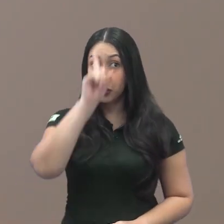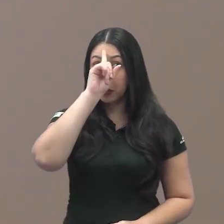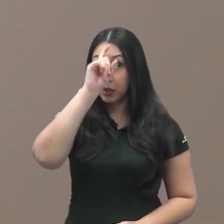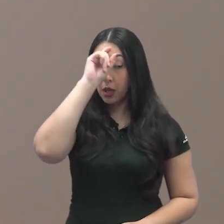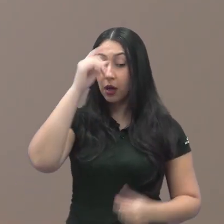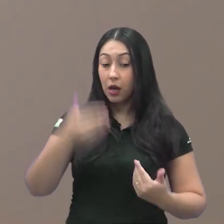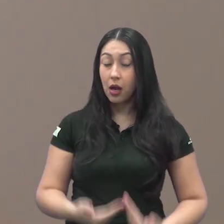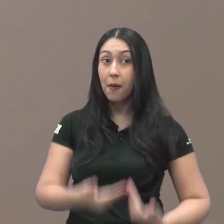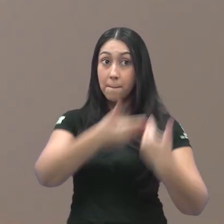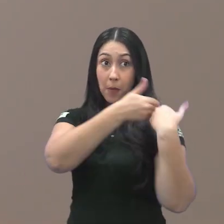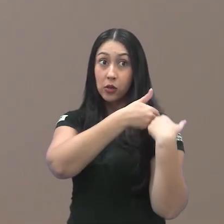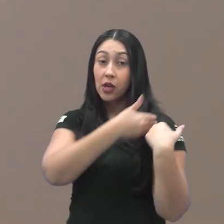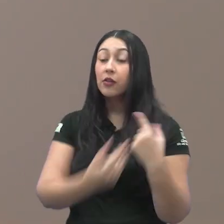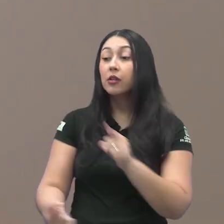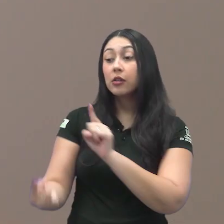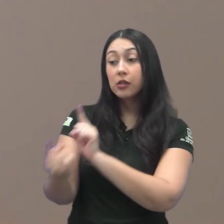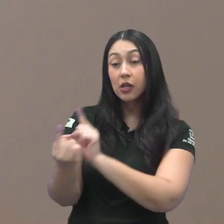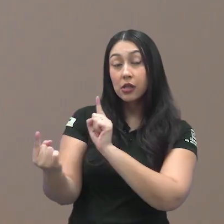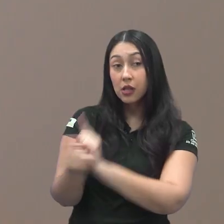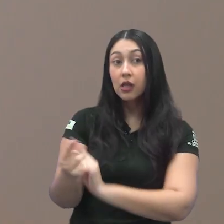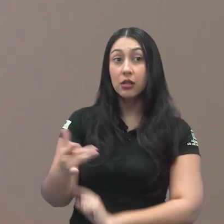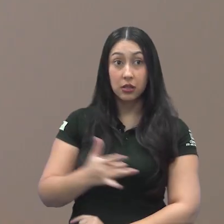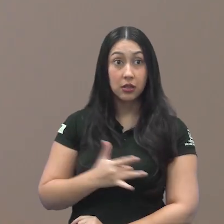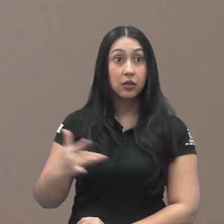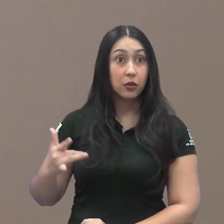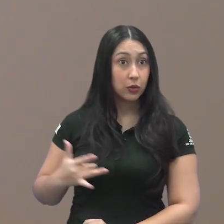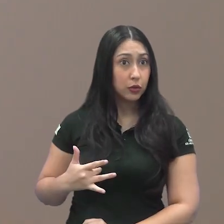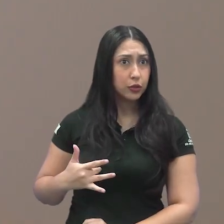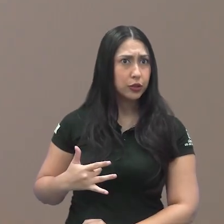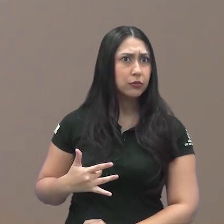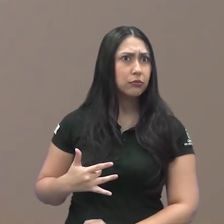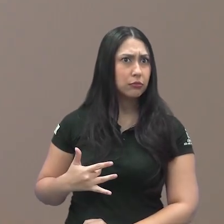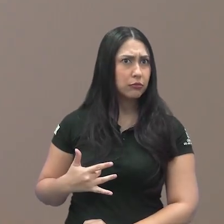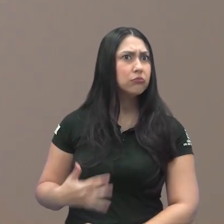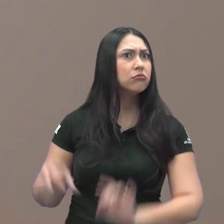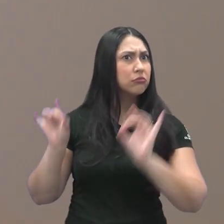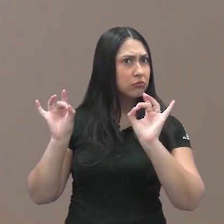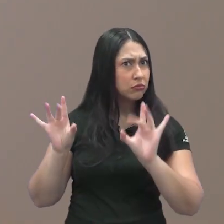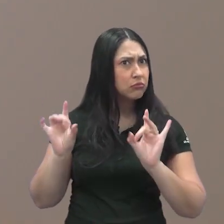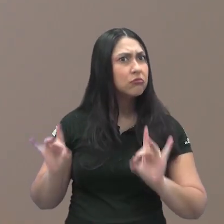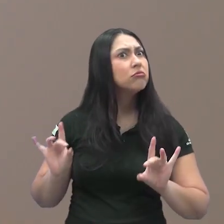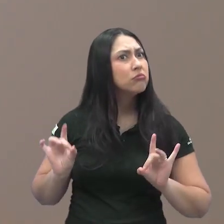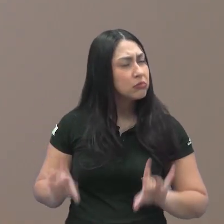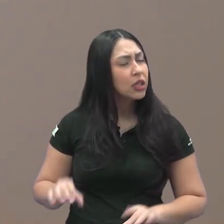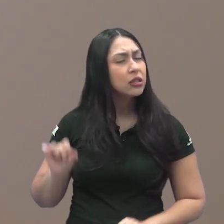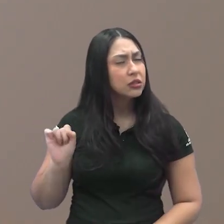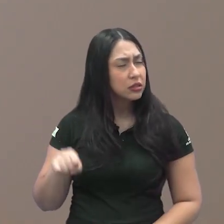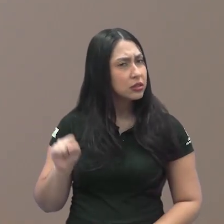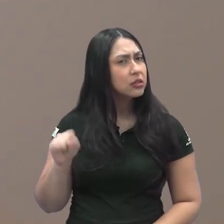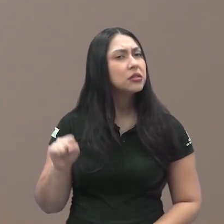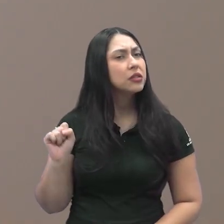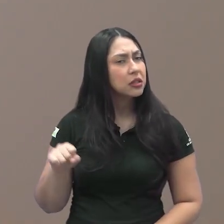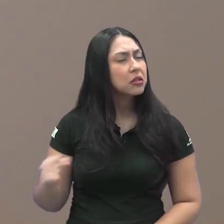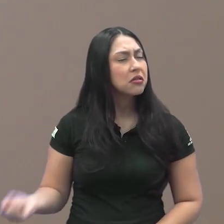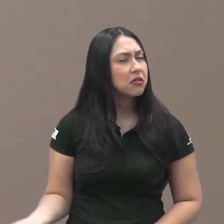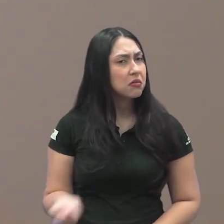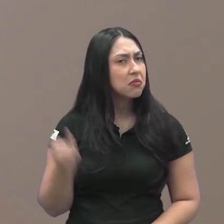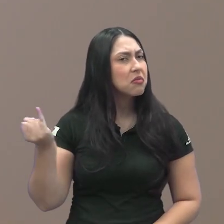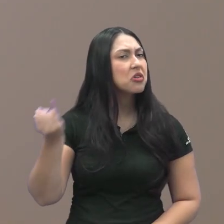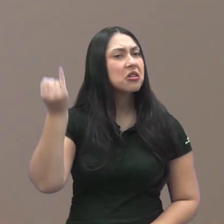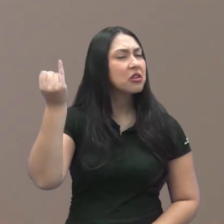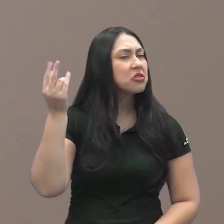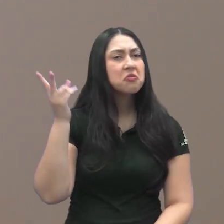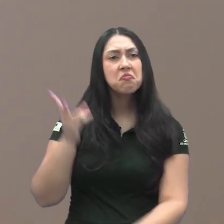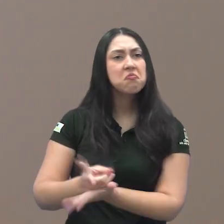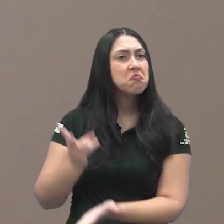a parte que o hospital tem que fazer de atender a saúde é algo muito especial, de especialidade, que não